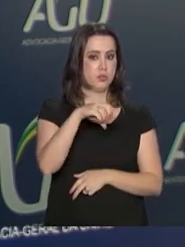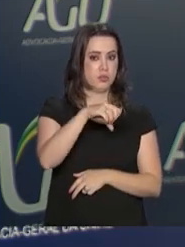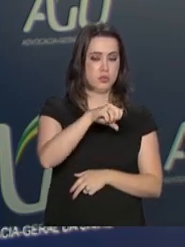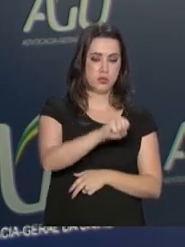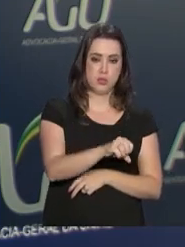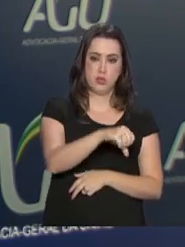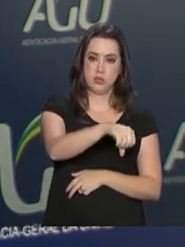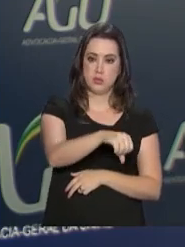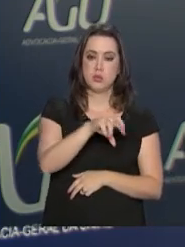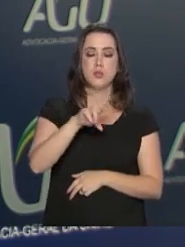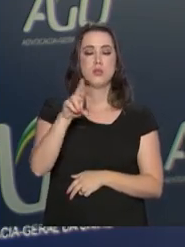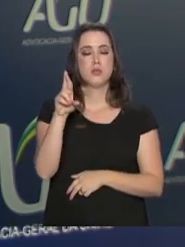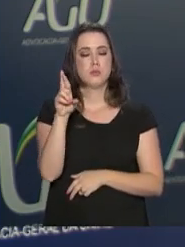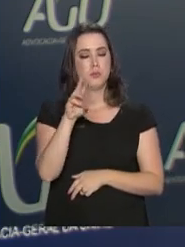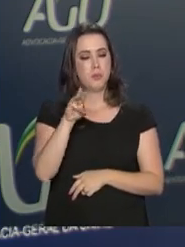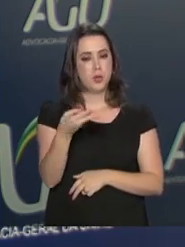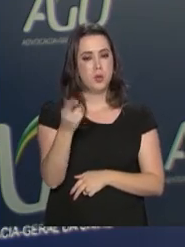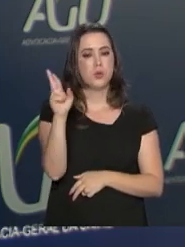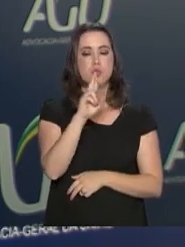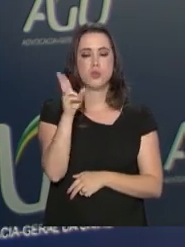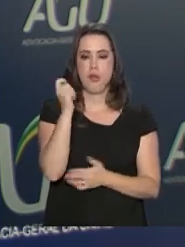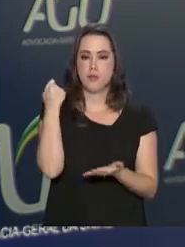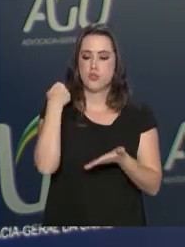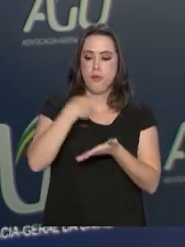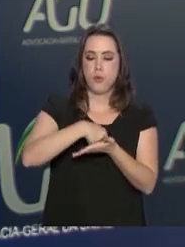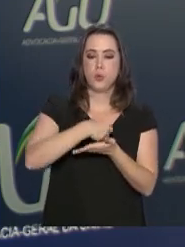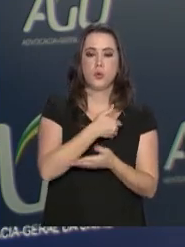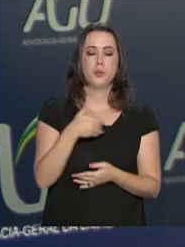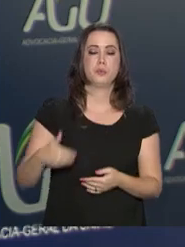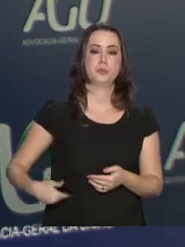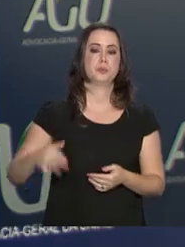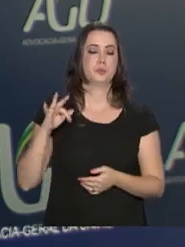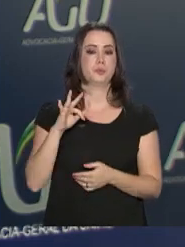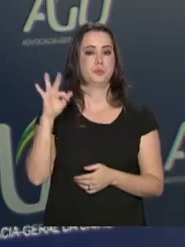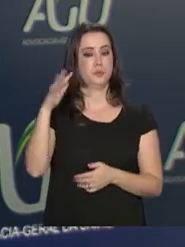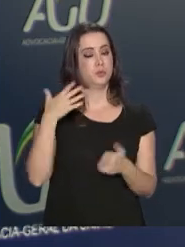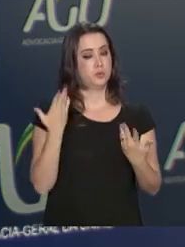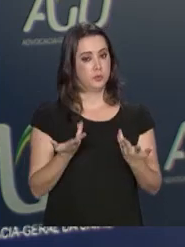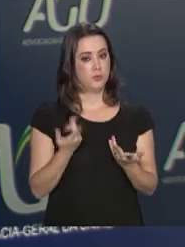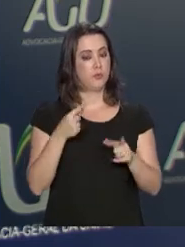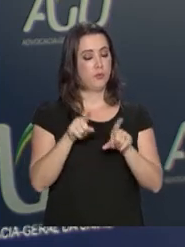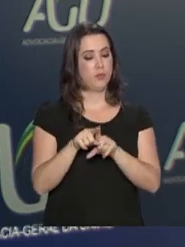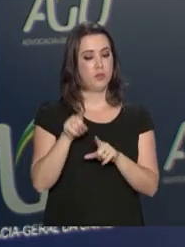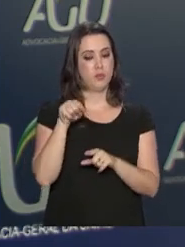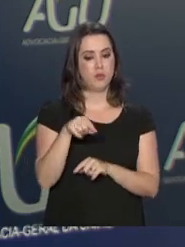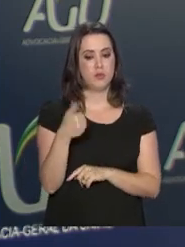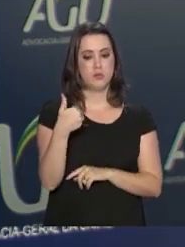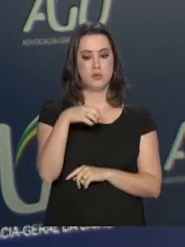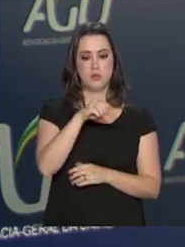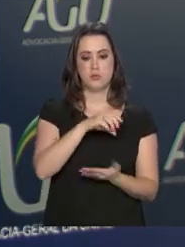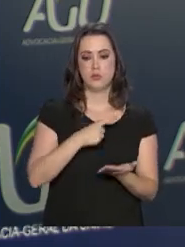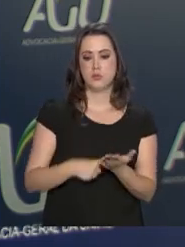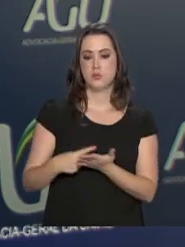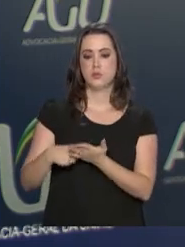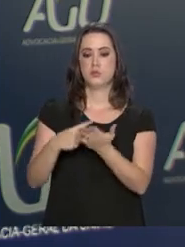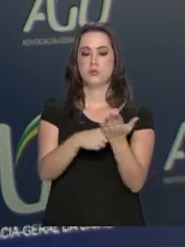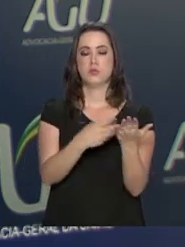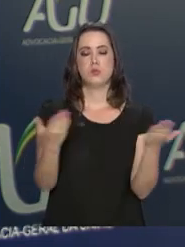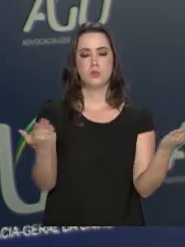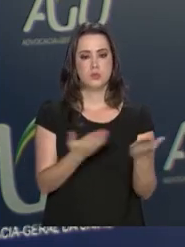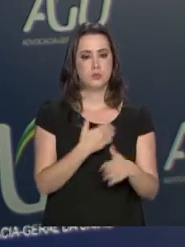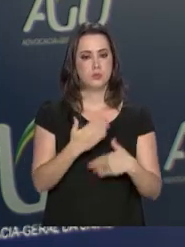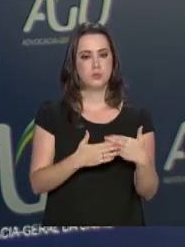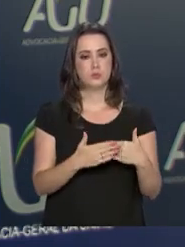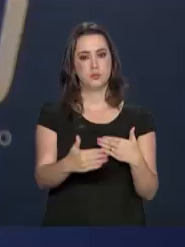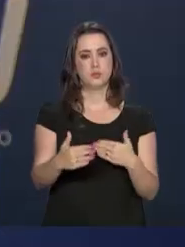R$ 589 milhões já foram ressarcidos aos cofres públicos. Segundo a AGU, outros 19 acordos estão atualmente